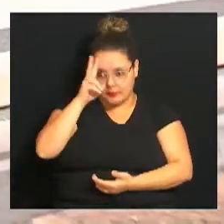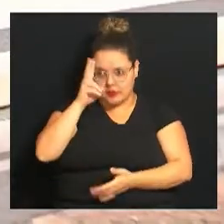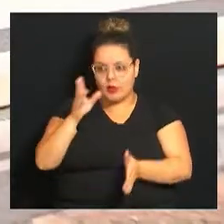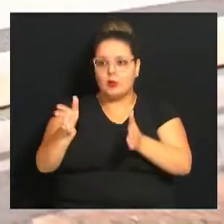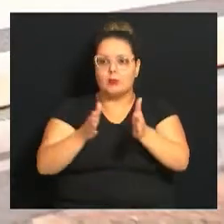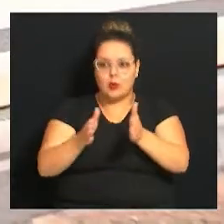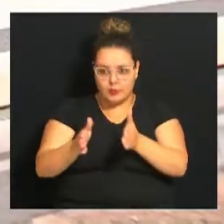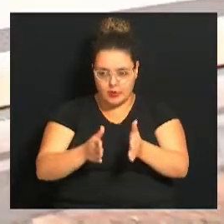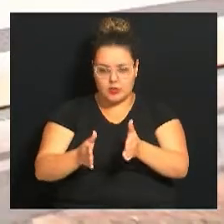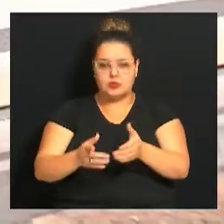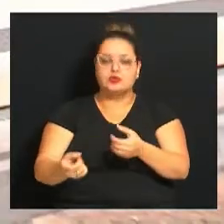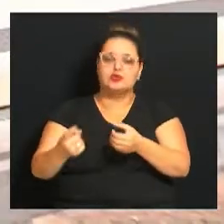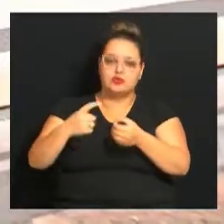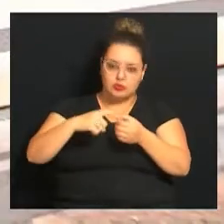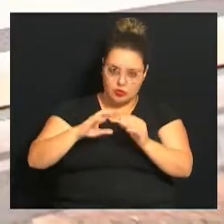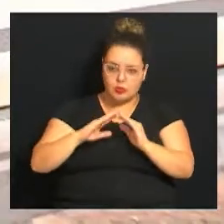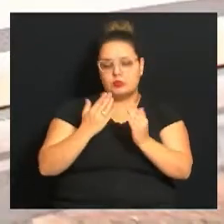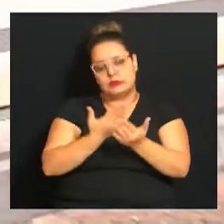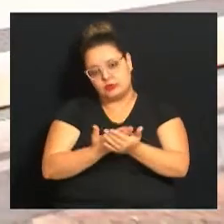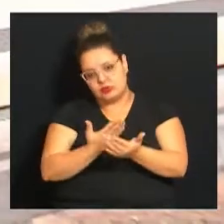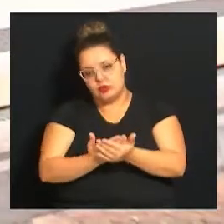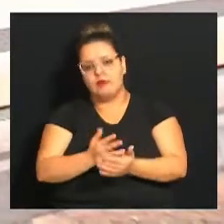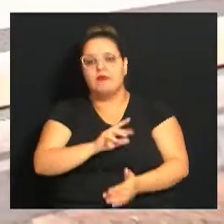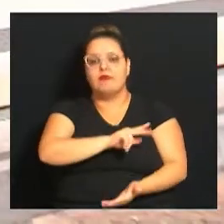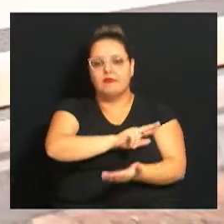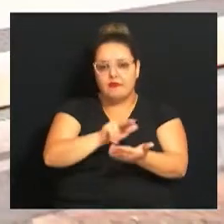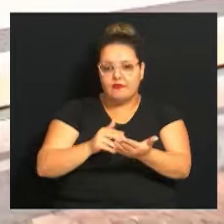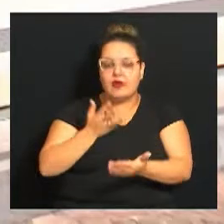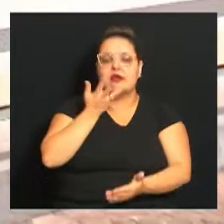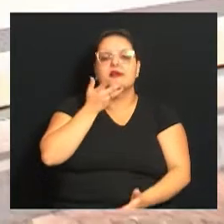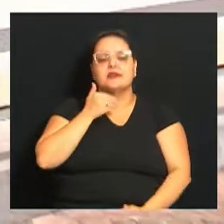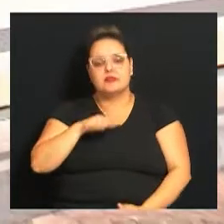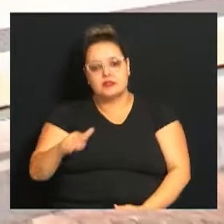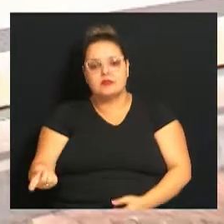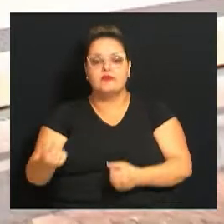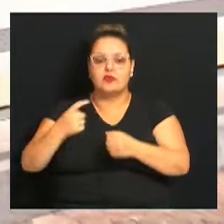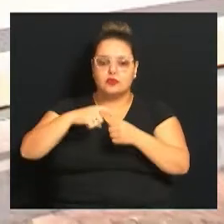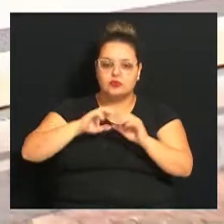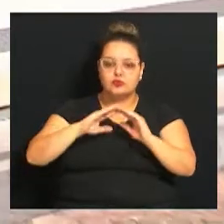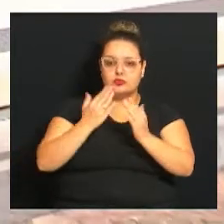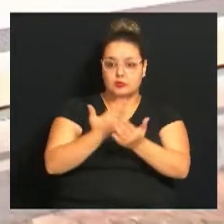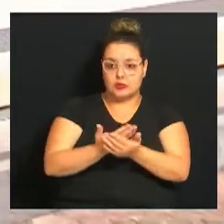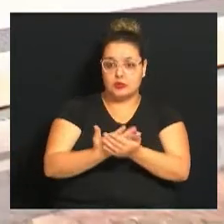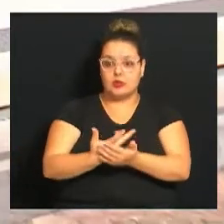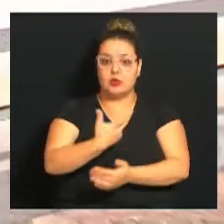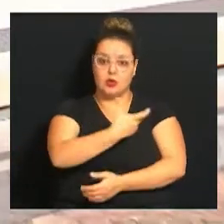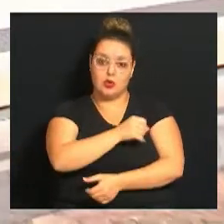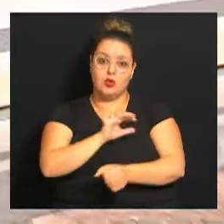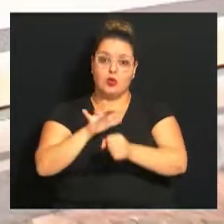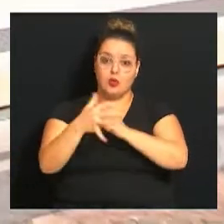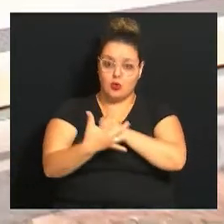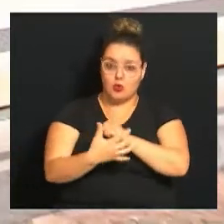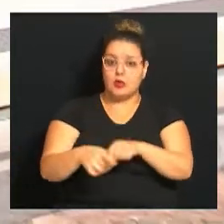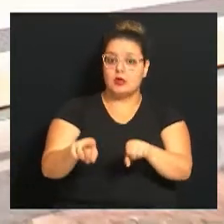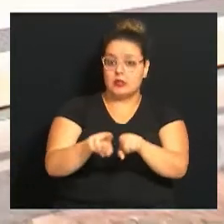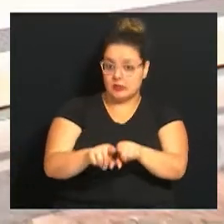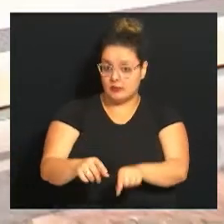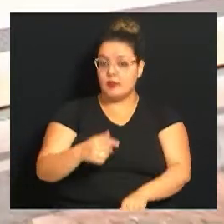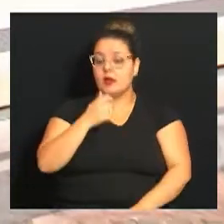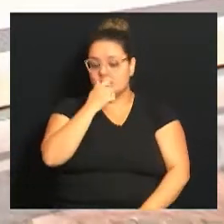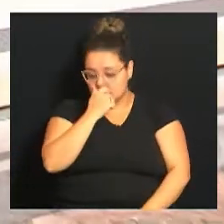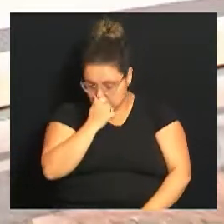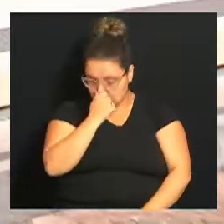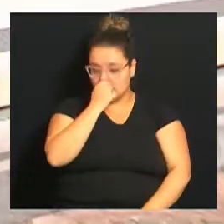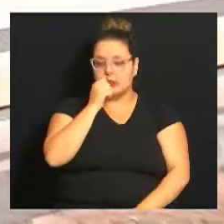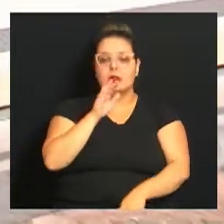de retorno escolar, né? Muitas crianças voltaram para a escola, então essa imunização dupla, né, Covid e gripe, ajuda todo mundo